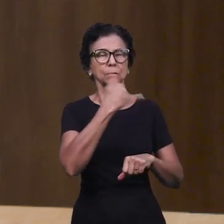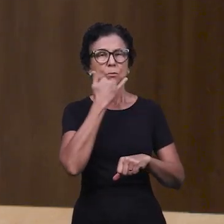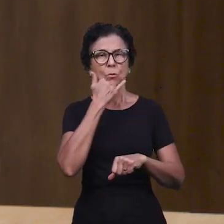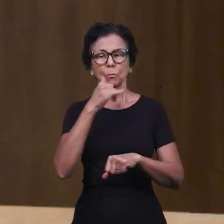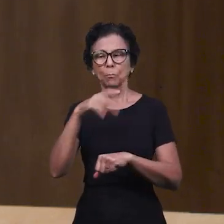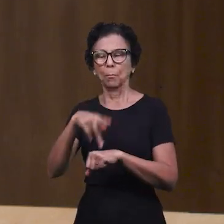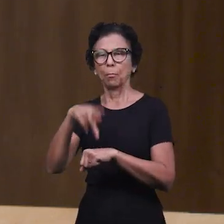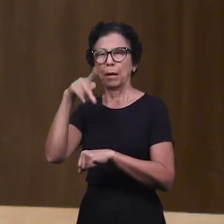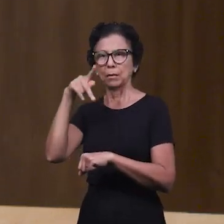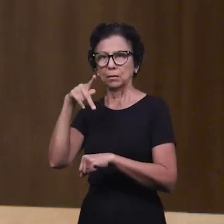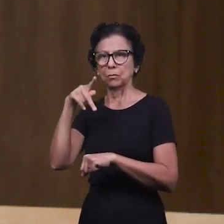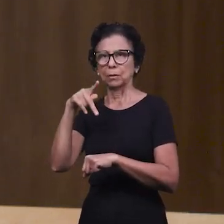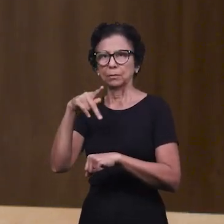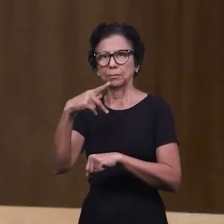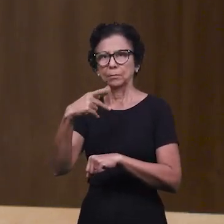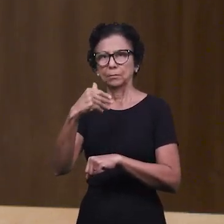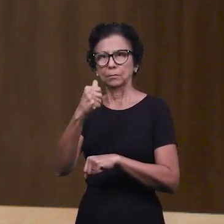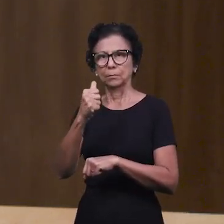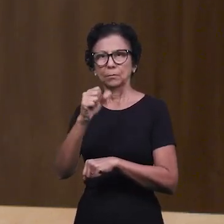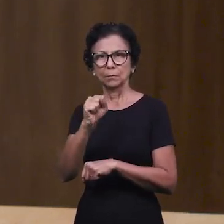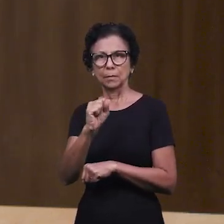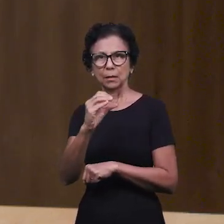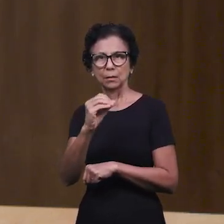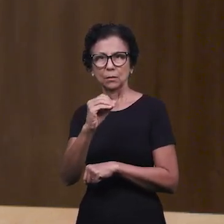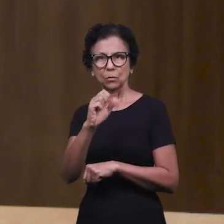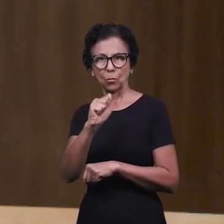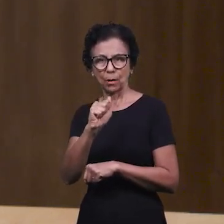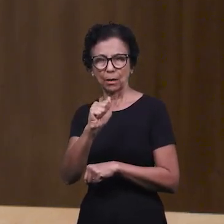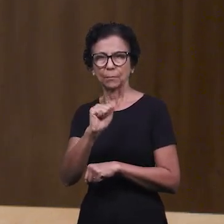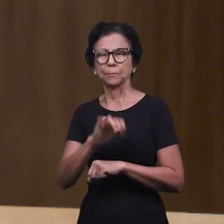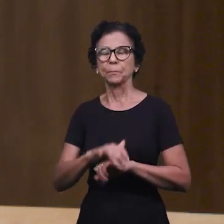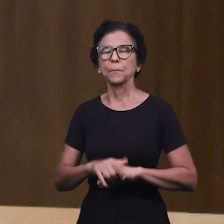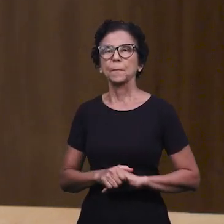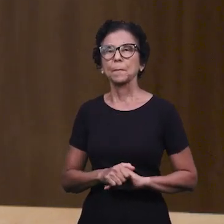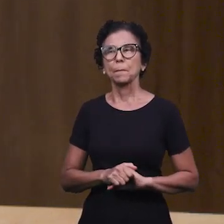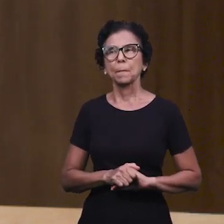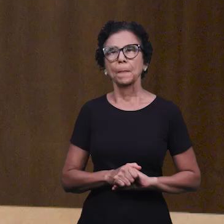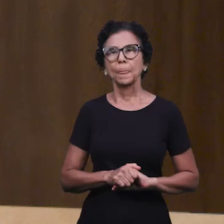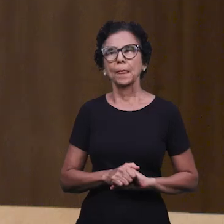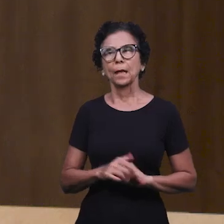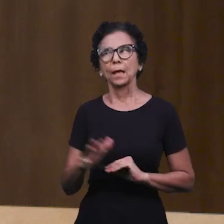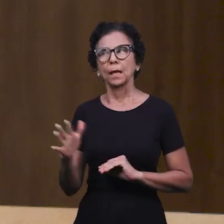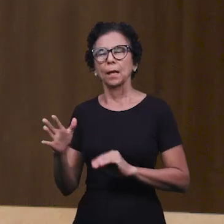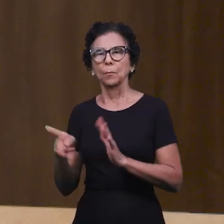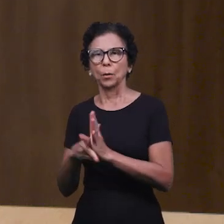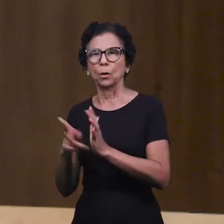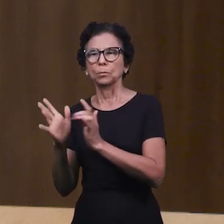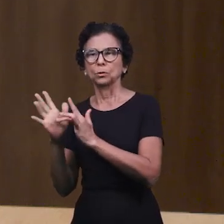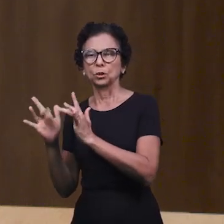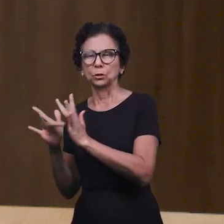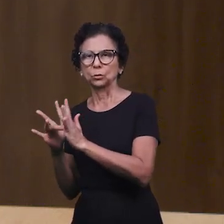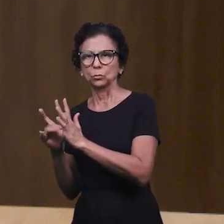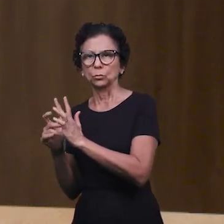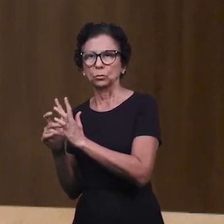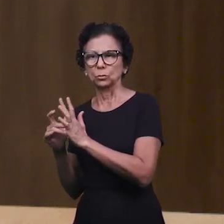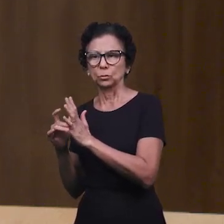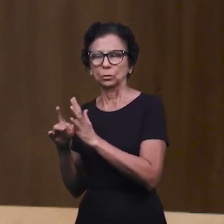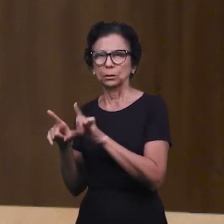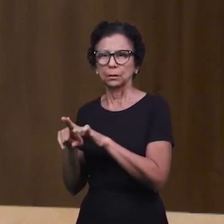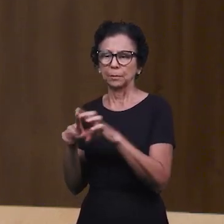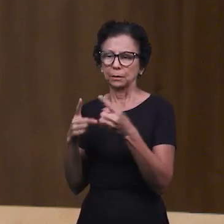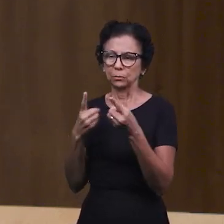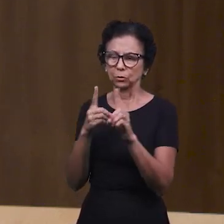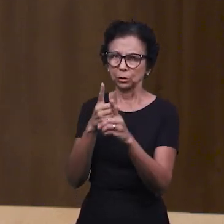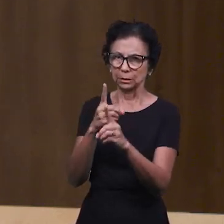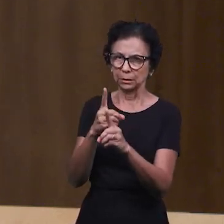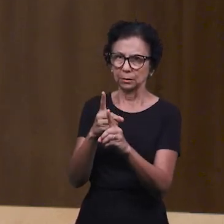porque Jesus estabelece um tempo, né, um prazo, um